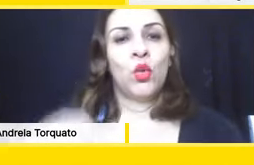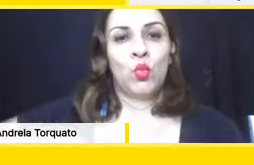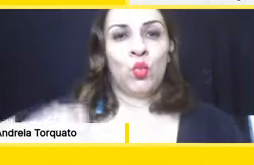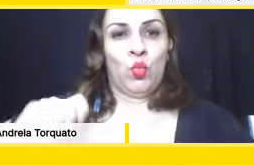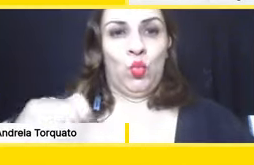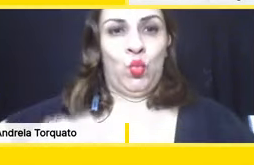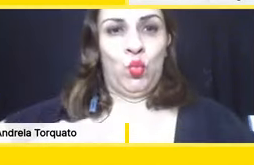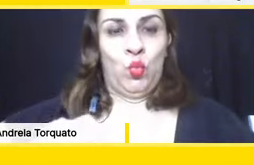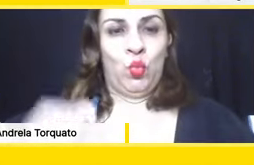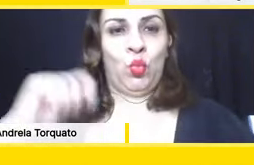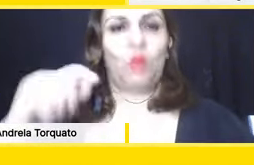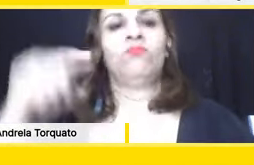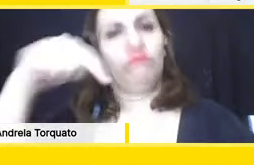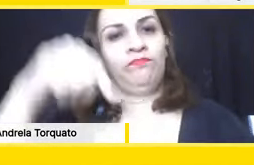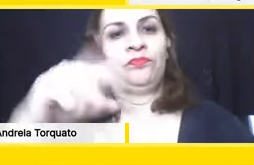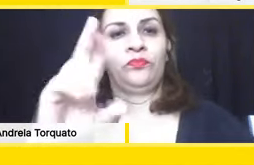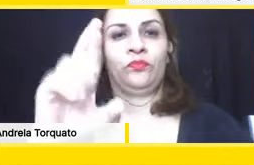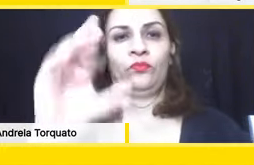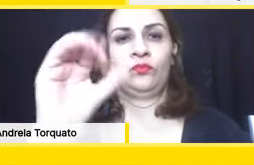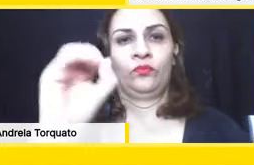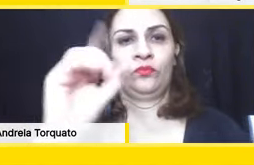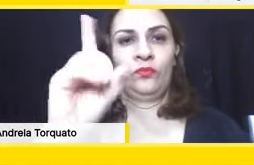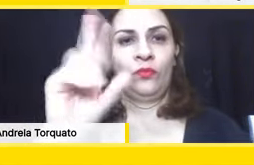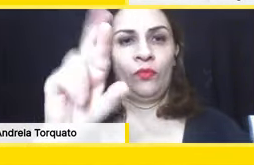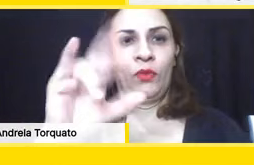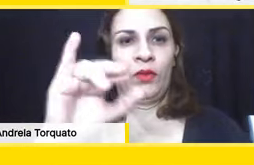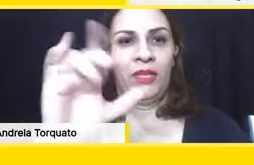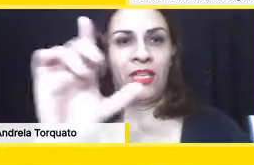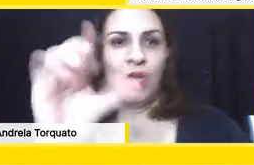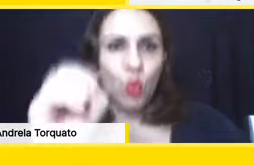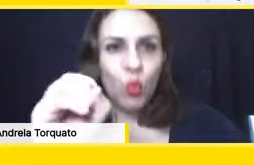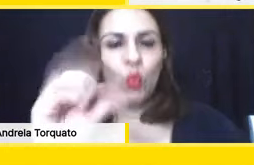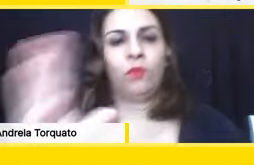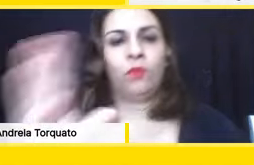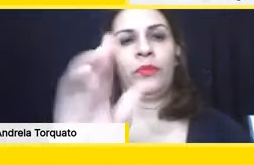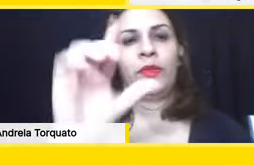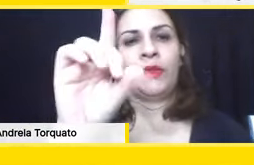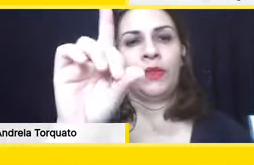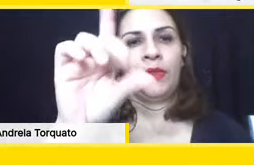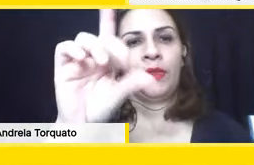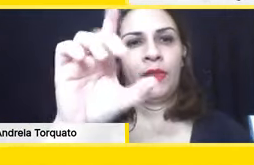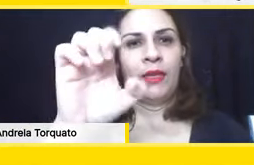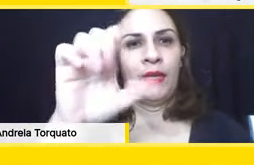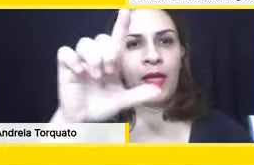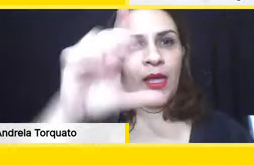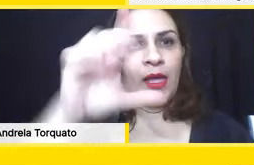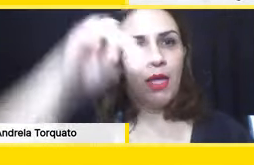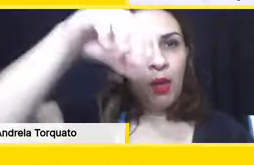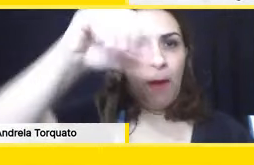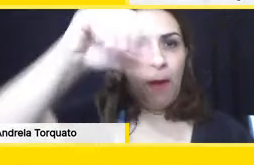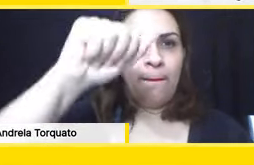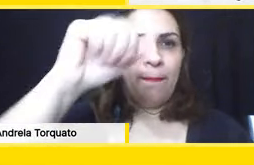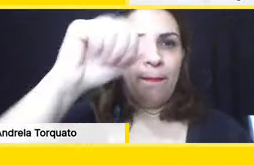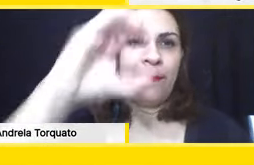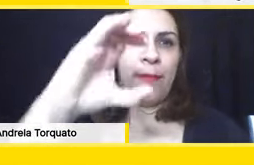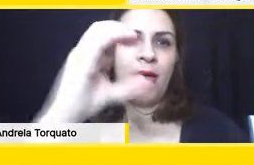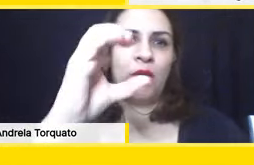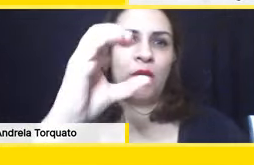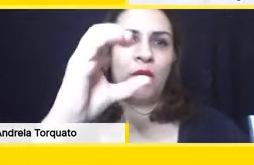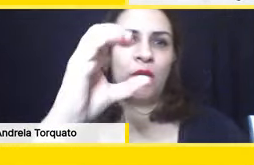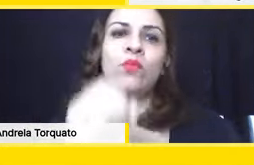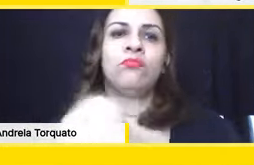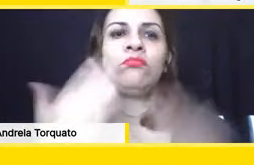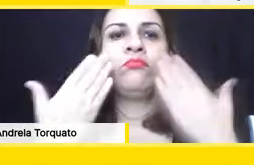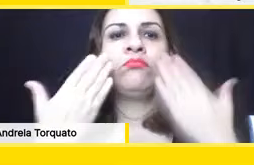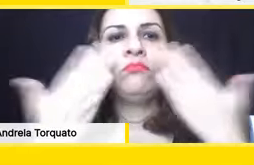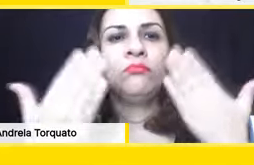distrital Rodrigo Delmasso. Deputado, se apresente aí para os autistas, para as famílias,